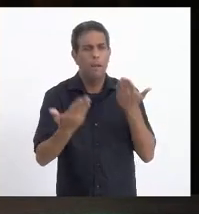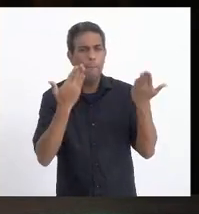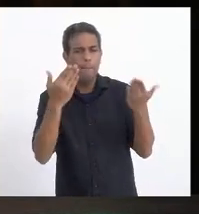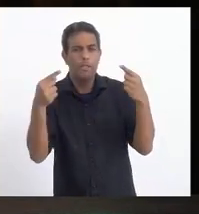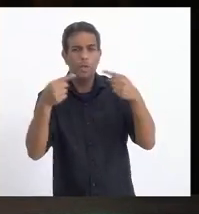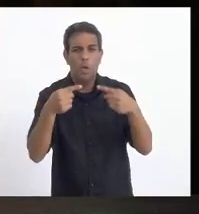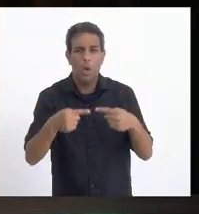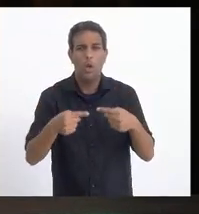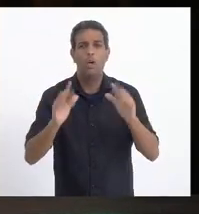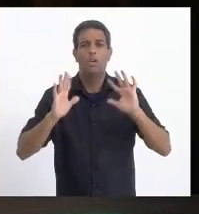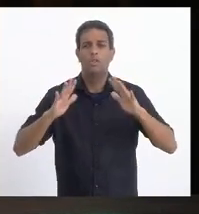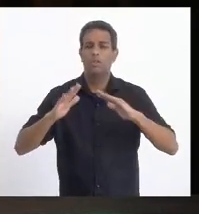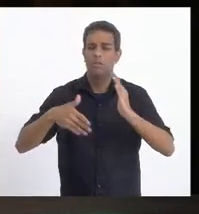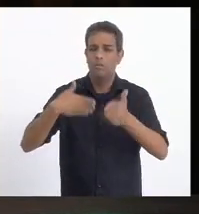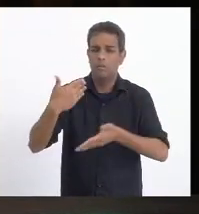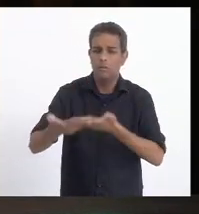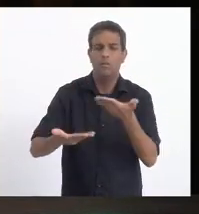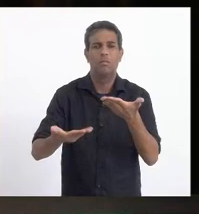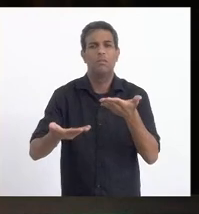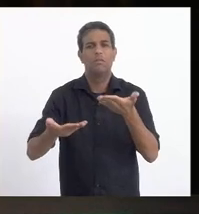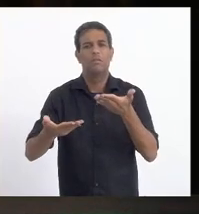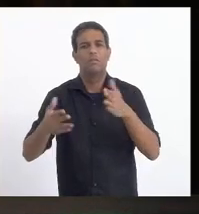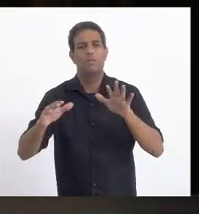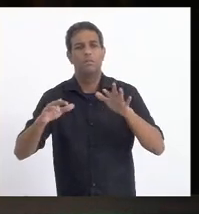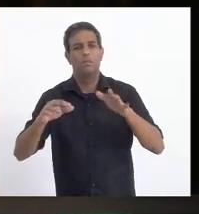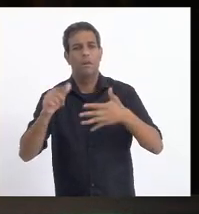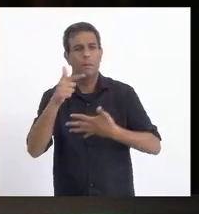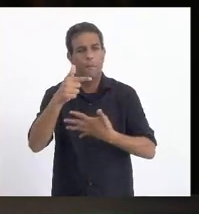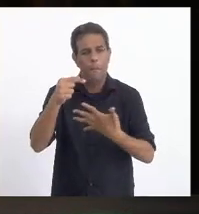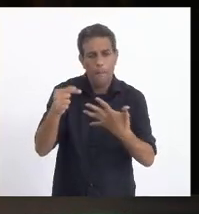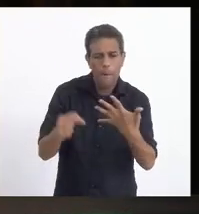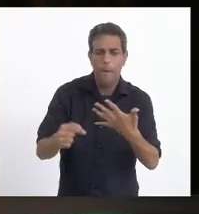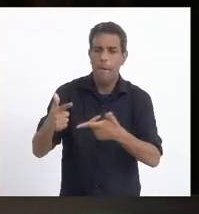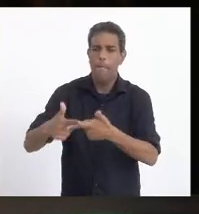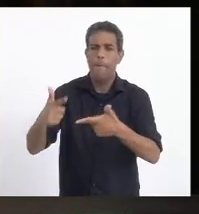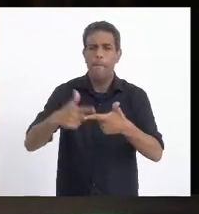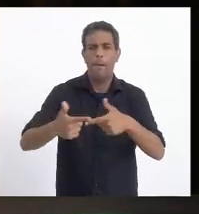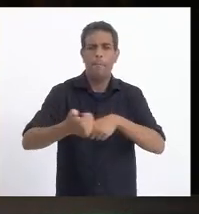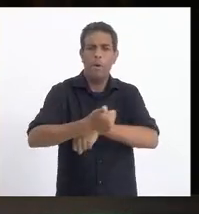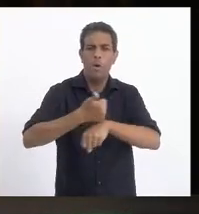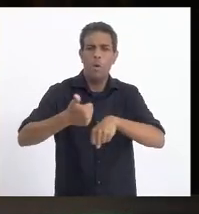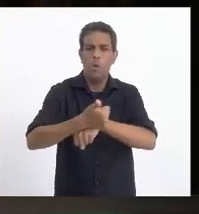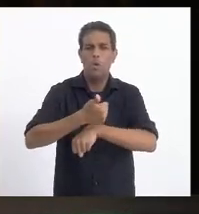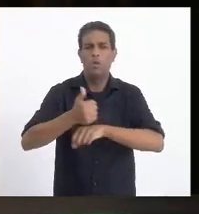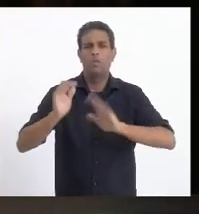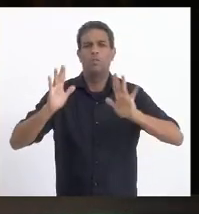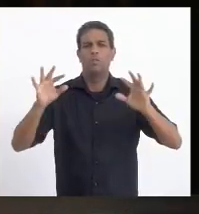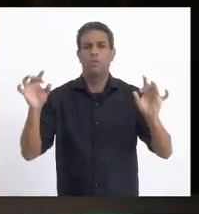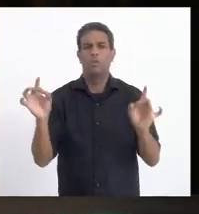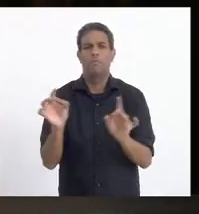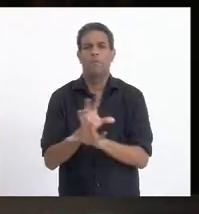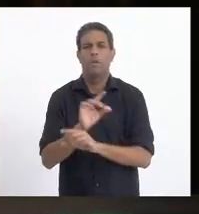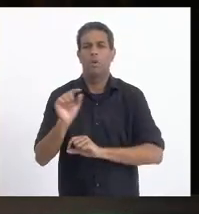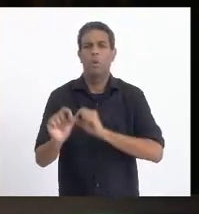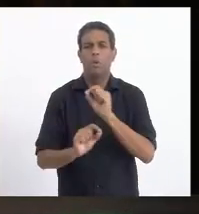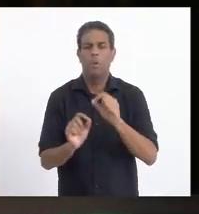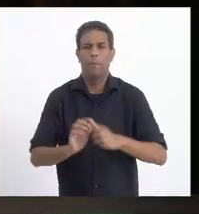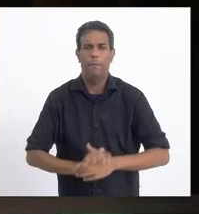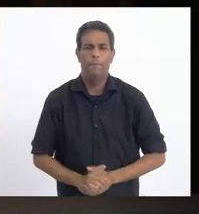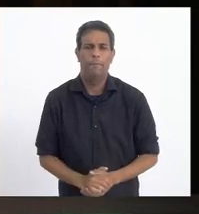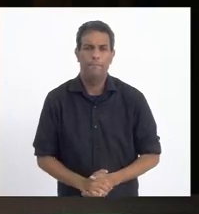psíquico provocado pela elevada tensão emocional inerente à profissão policial militar Bombeiro